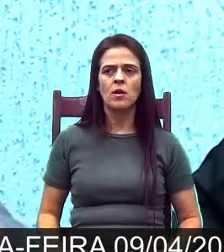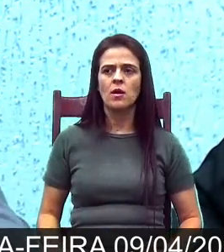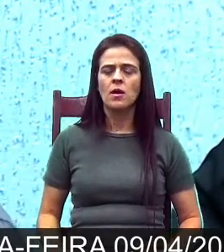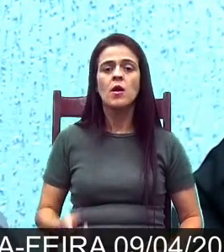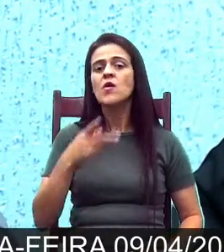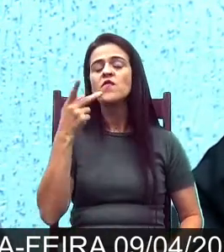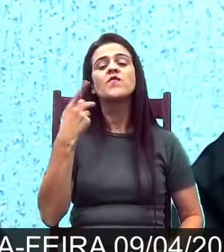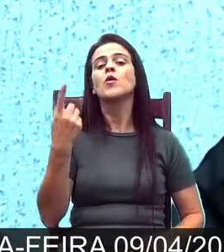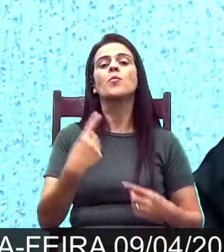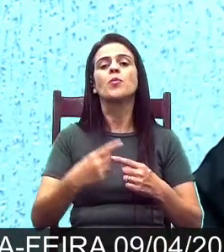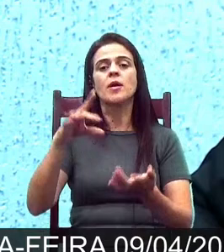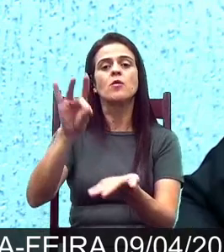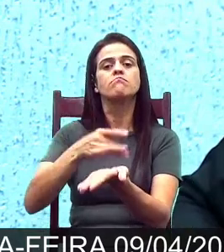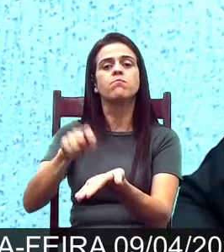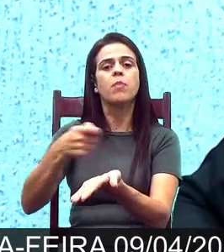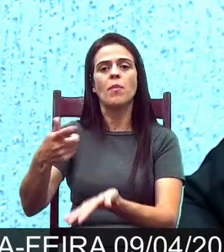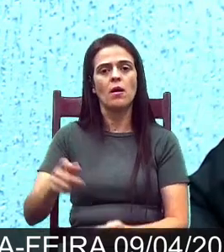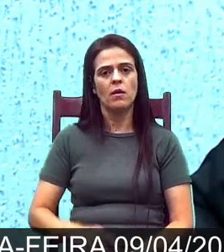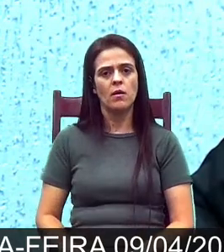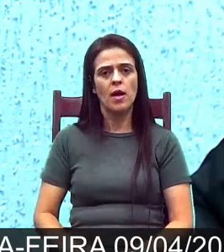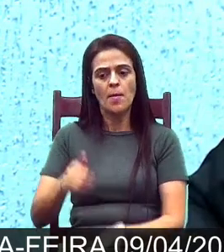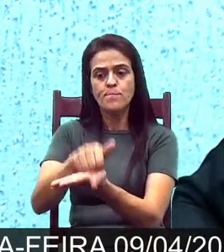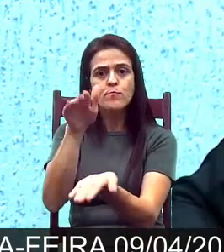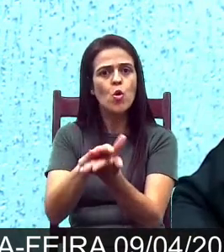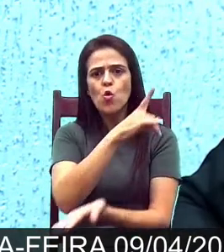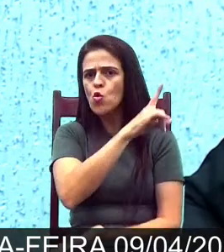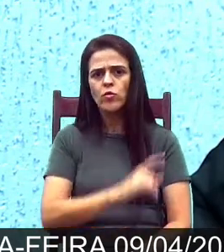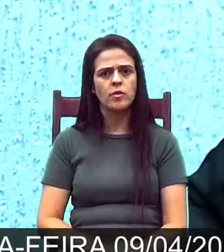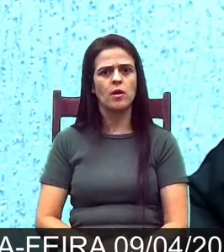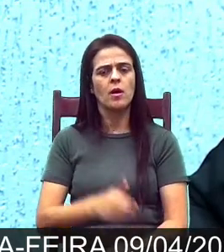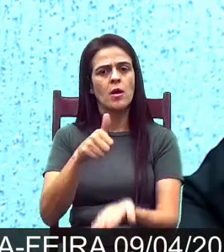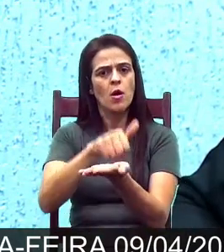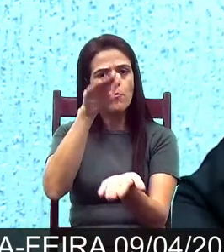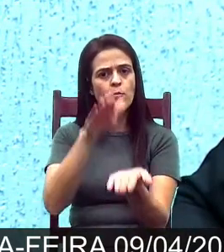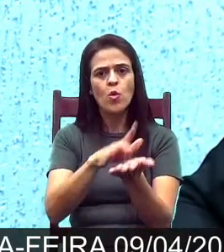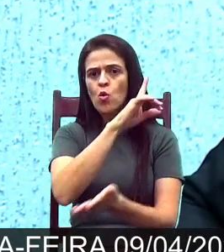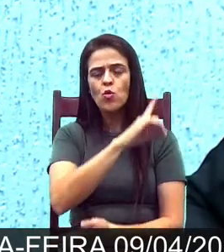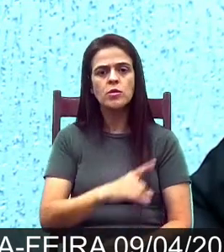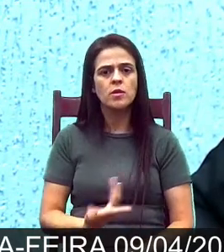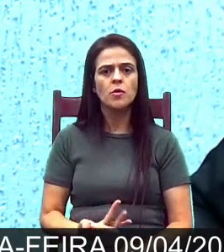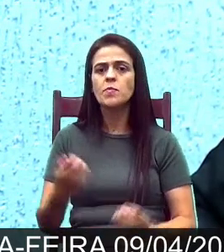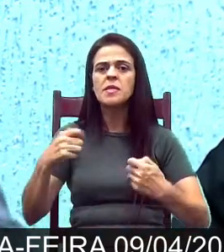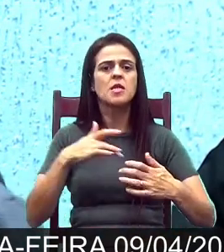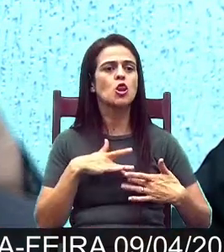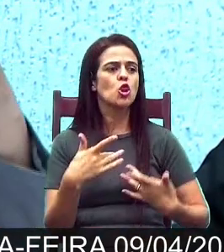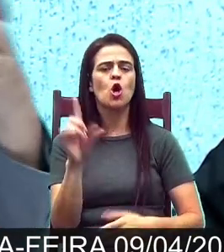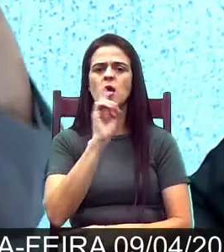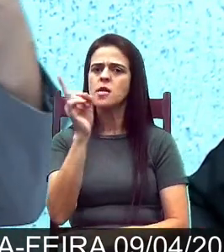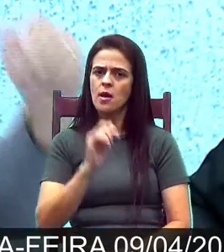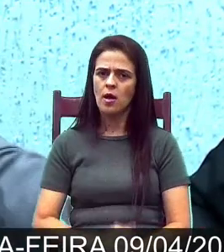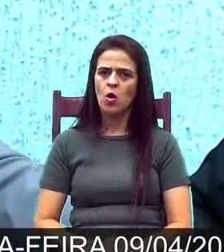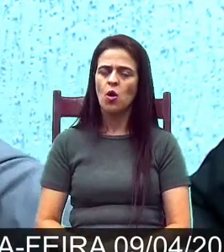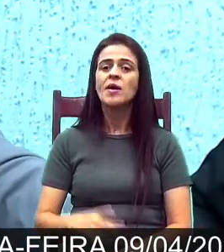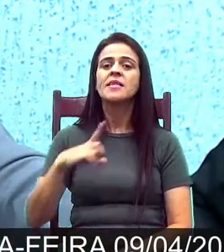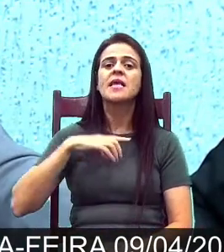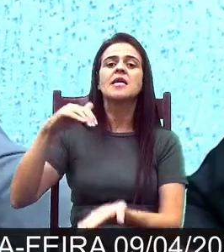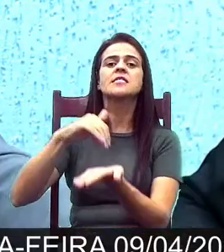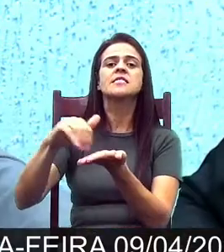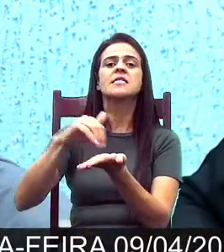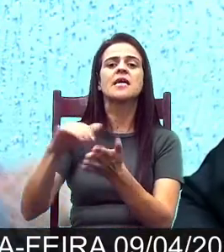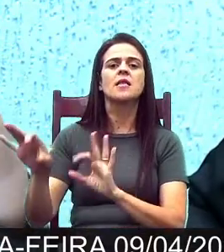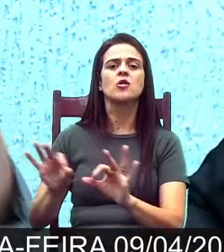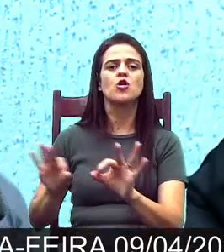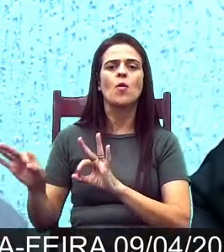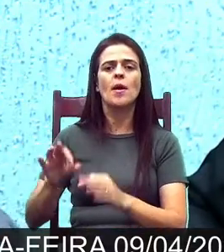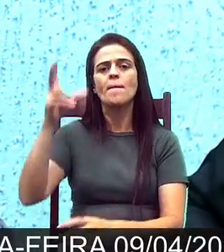Para multar quem está indo no evento? Mete a multa nesse povo sem dó. Outra coisa, tem secretaria de